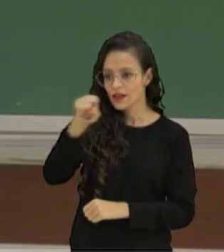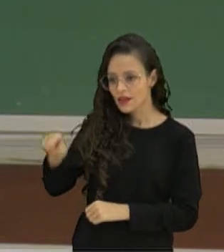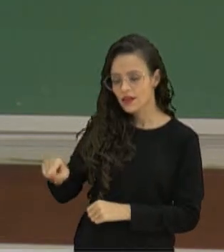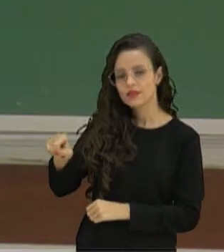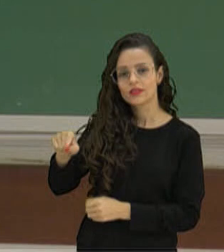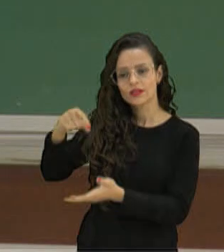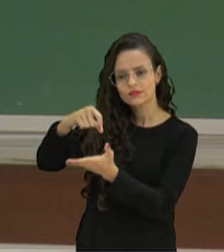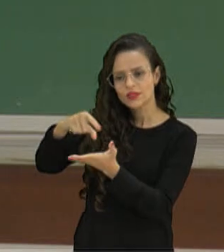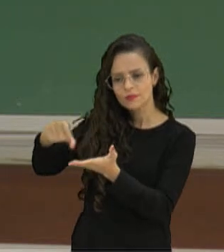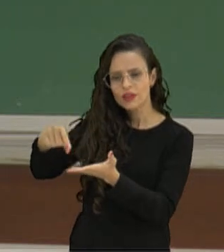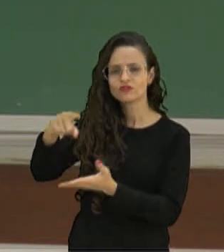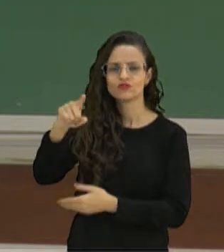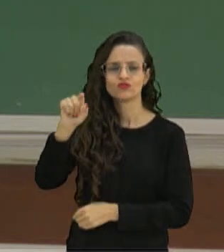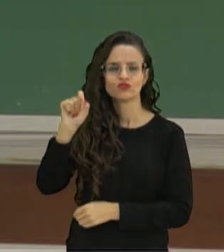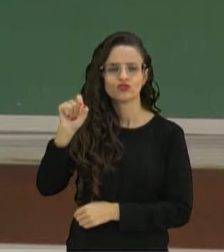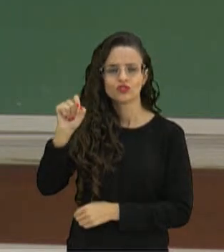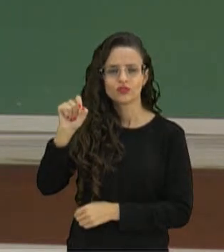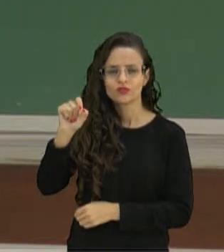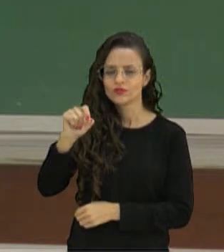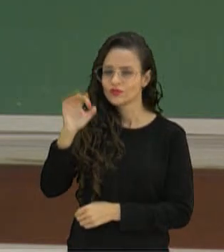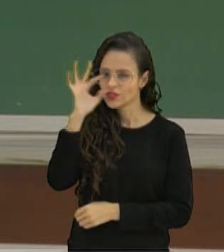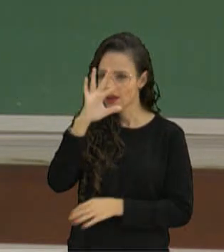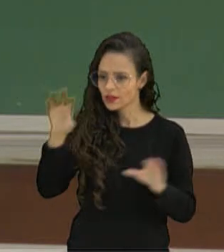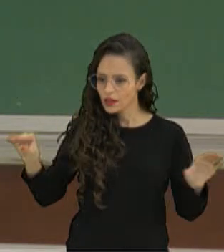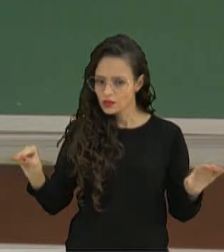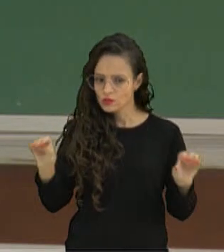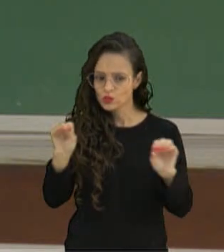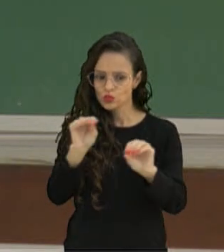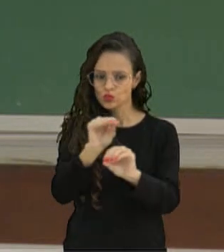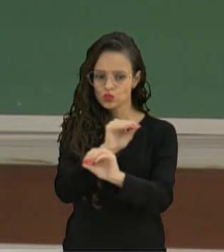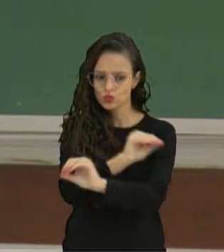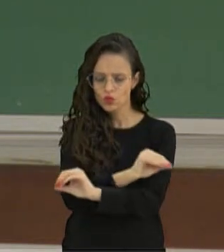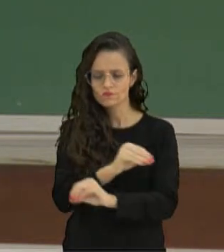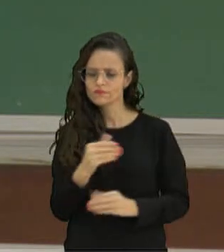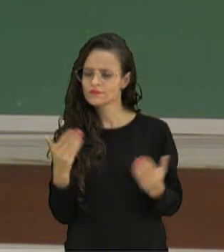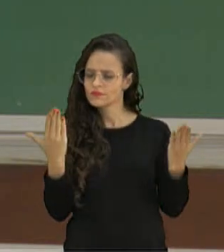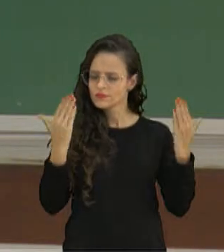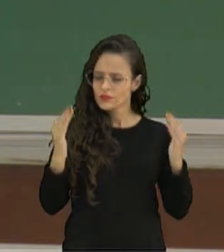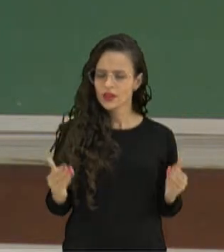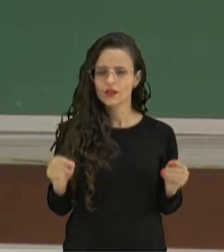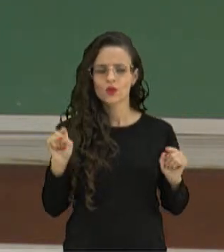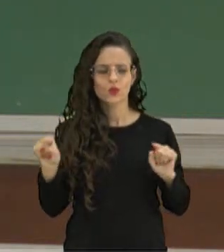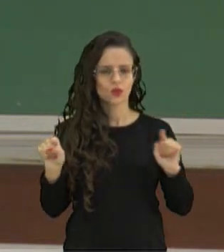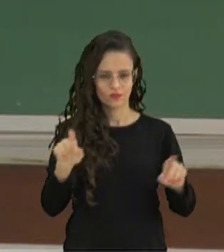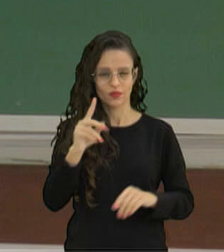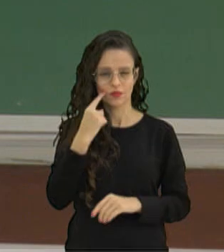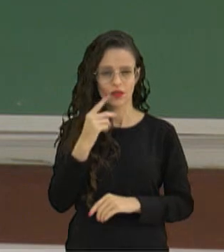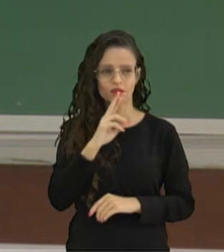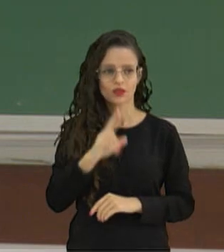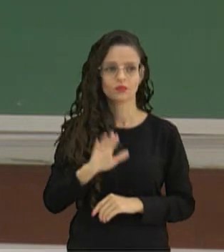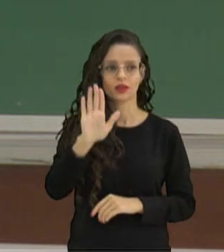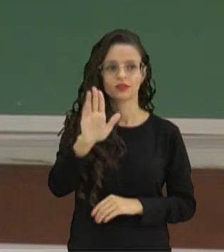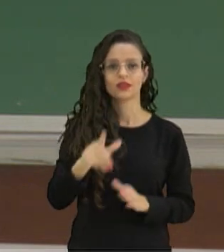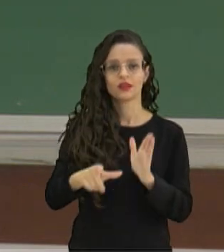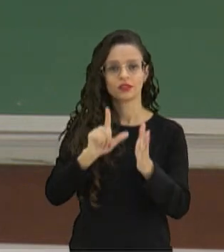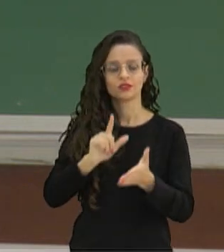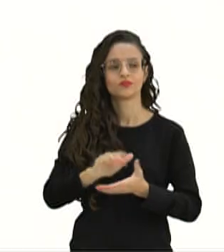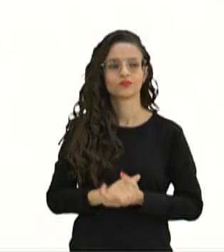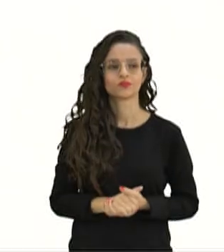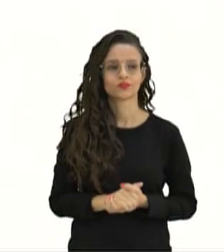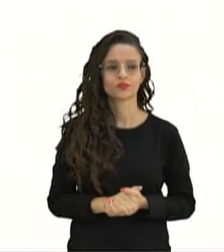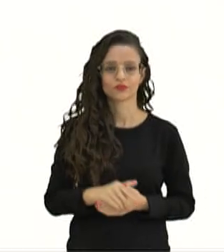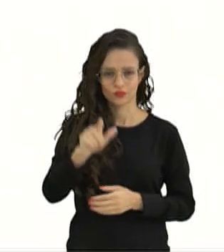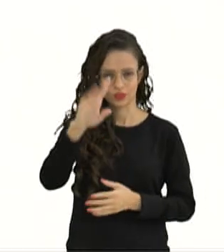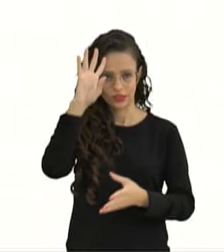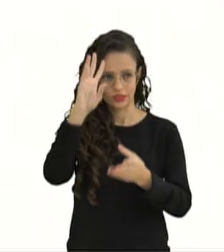com aquela que só produz ervilhas de semente verde. E vamos já ver o resultado. Antes, eu queria saber, ver